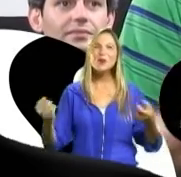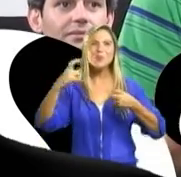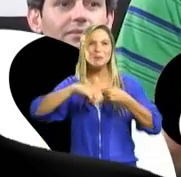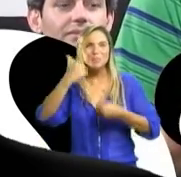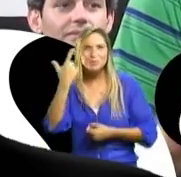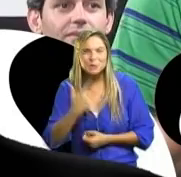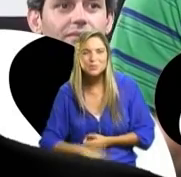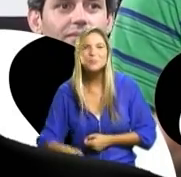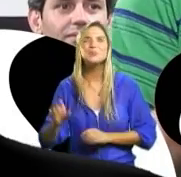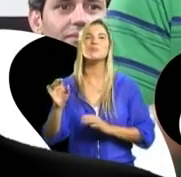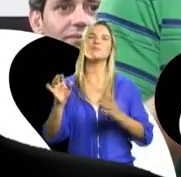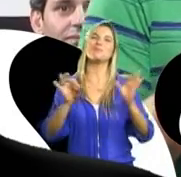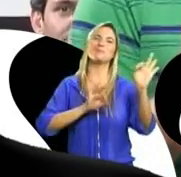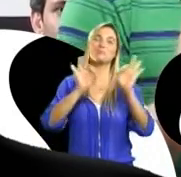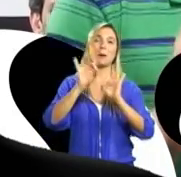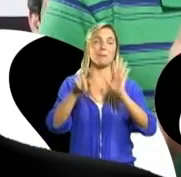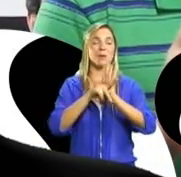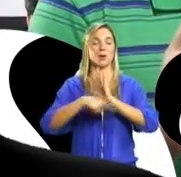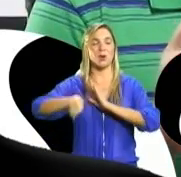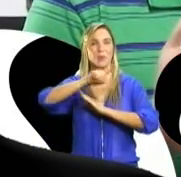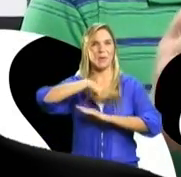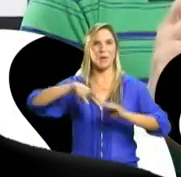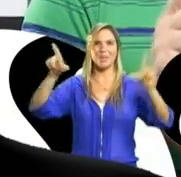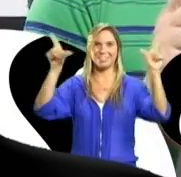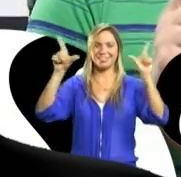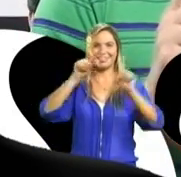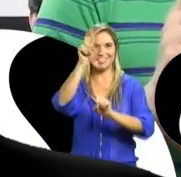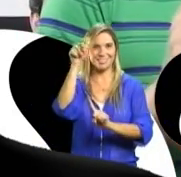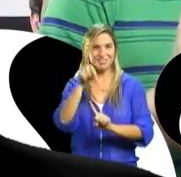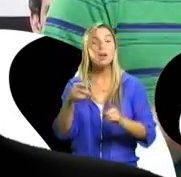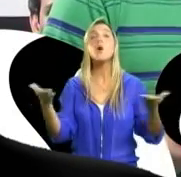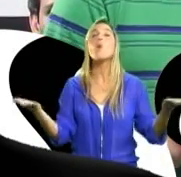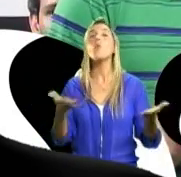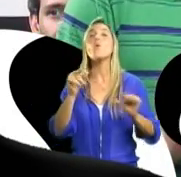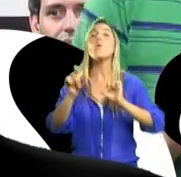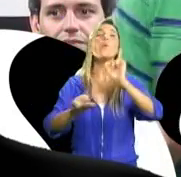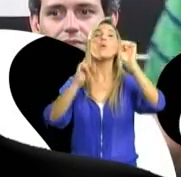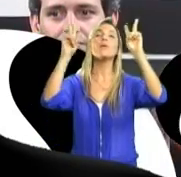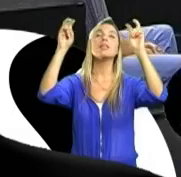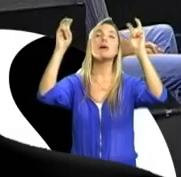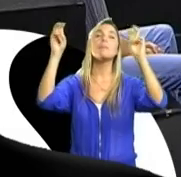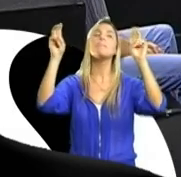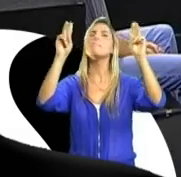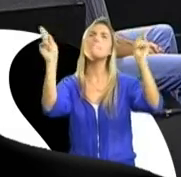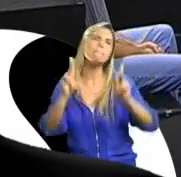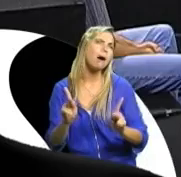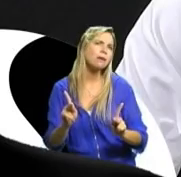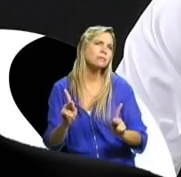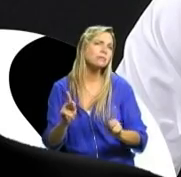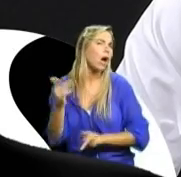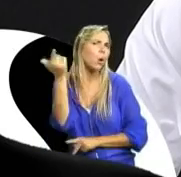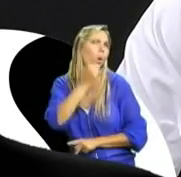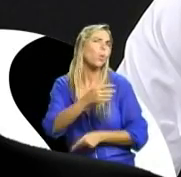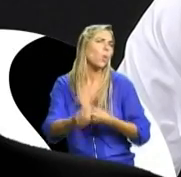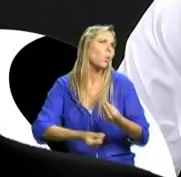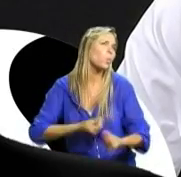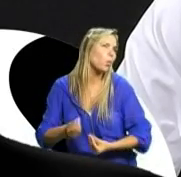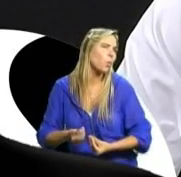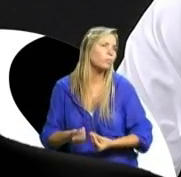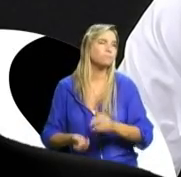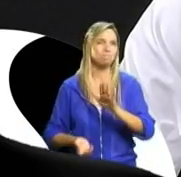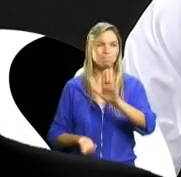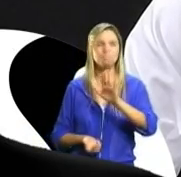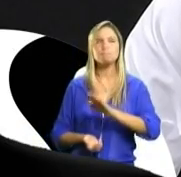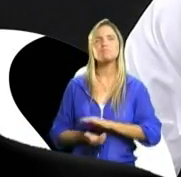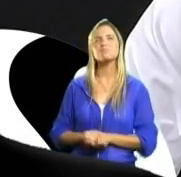Voltamos com o programa Questões e hoje estamos falando sobre a construção da paz. Bom, se a gente for pensar